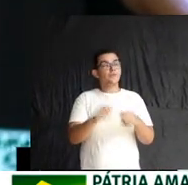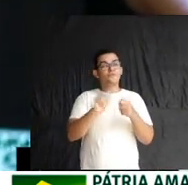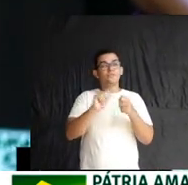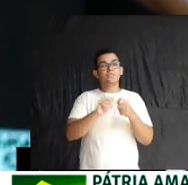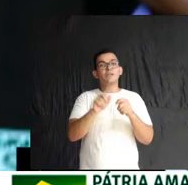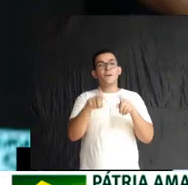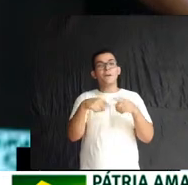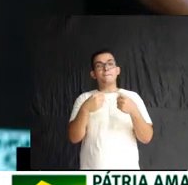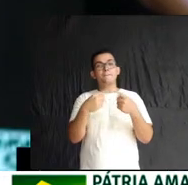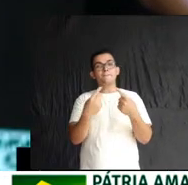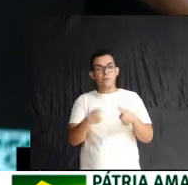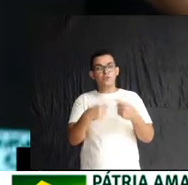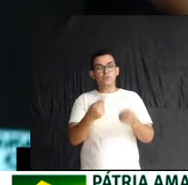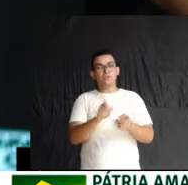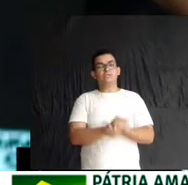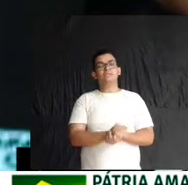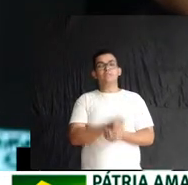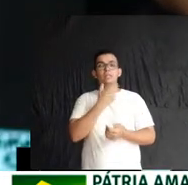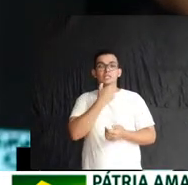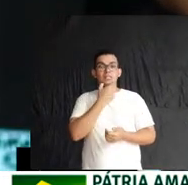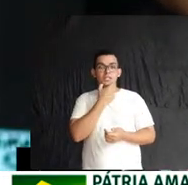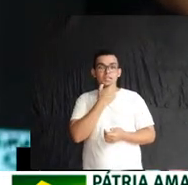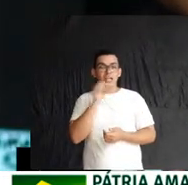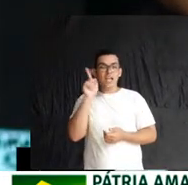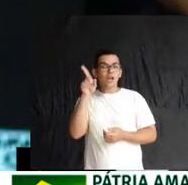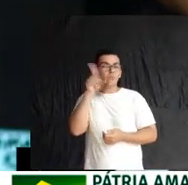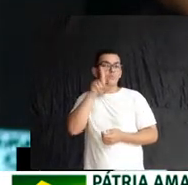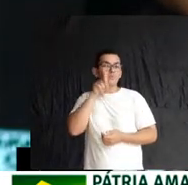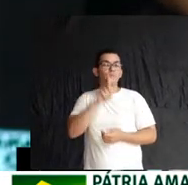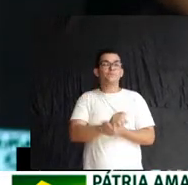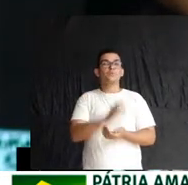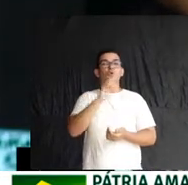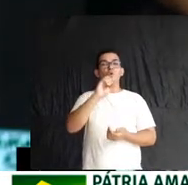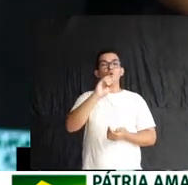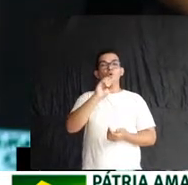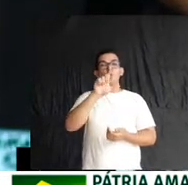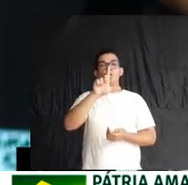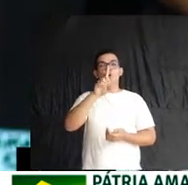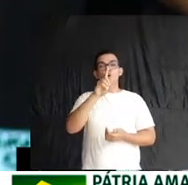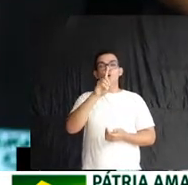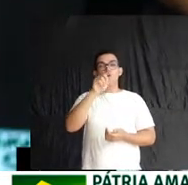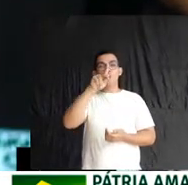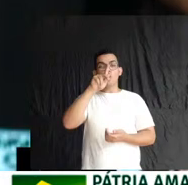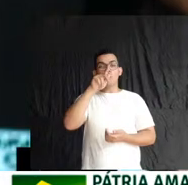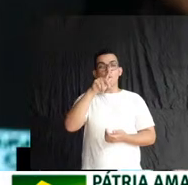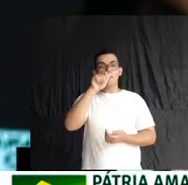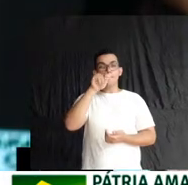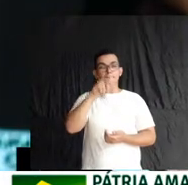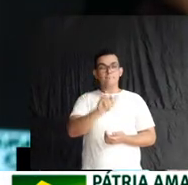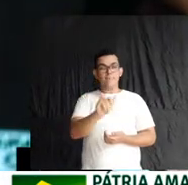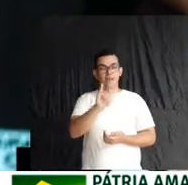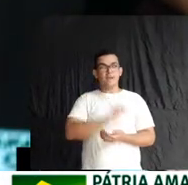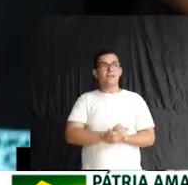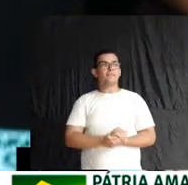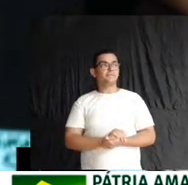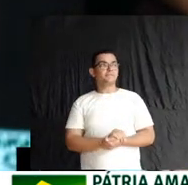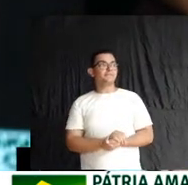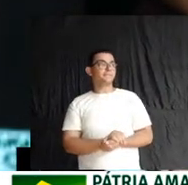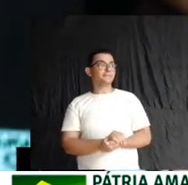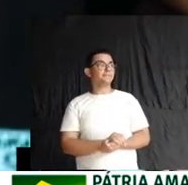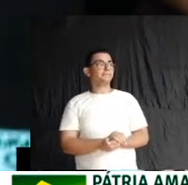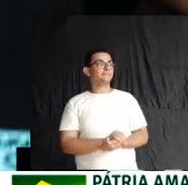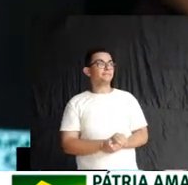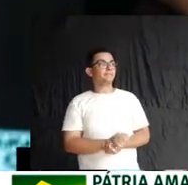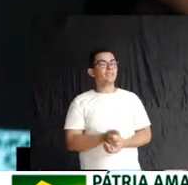Coldplay, que a gente gosta muito de fazer quando a gente está no barzinho, no restaurante, aquela coisa mais light. A gente